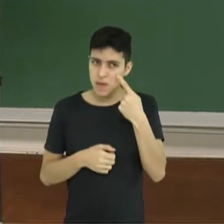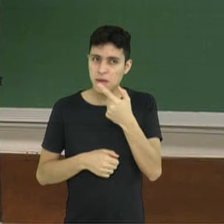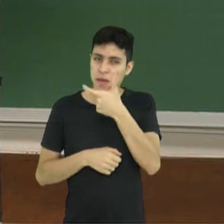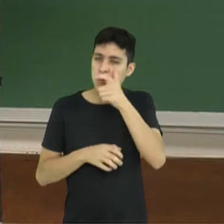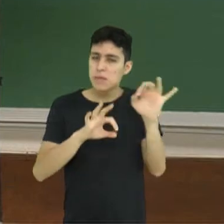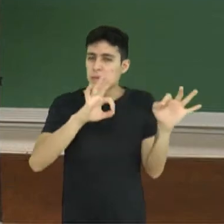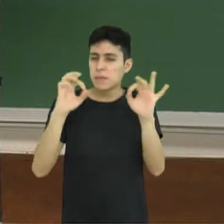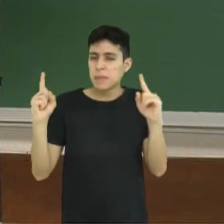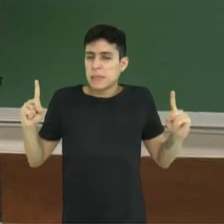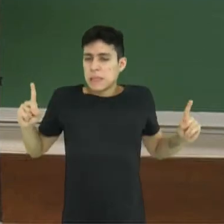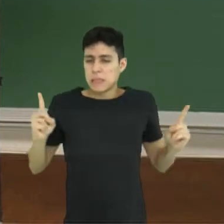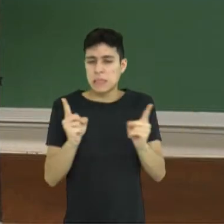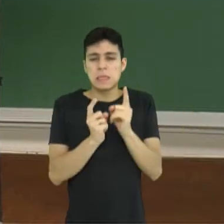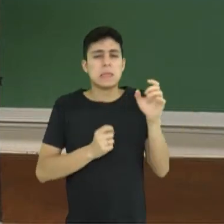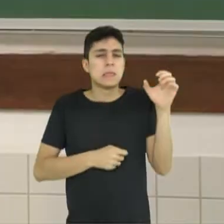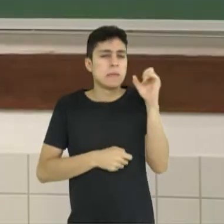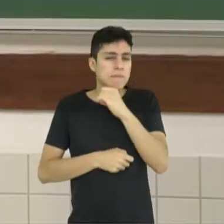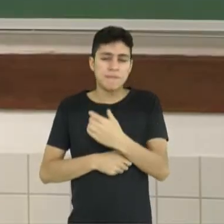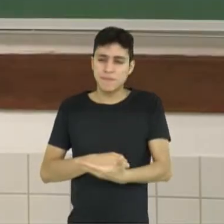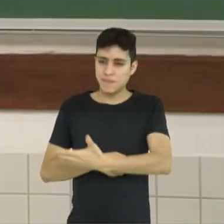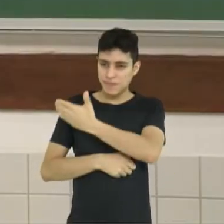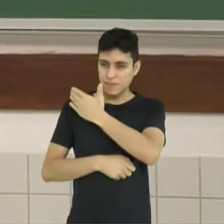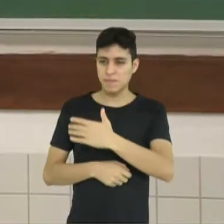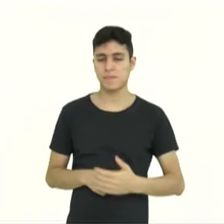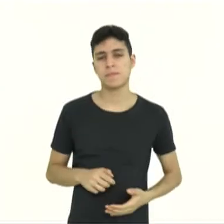um pedacinho do vídeo.